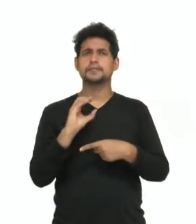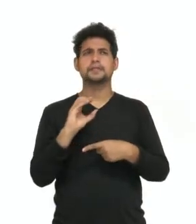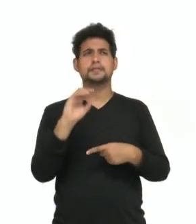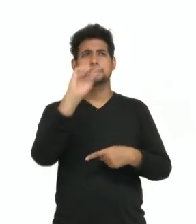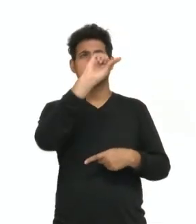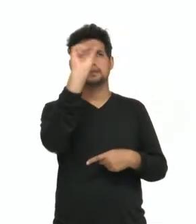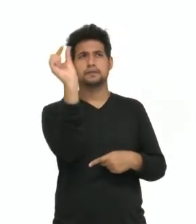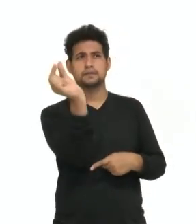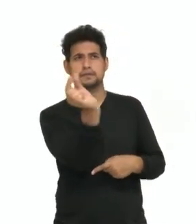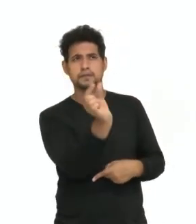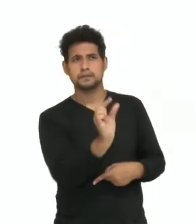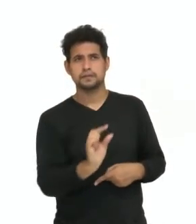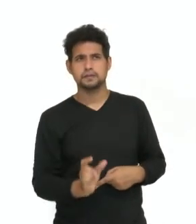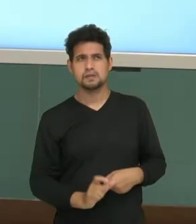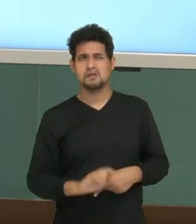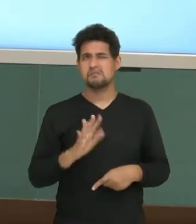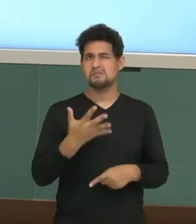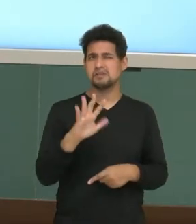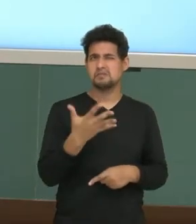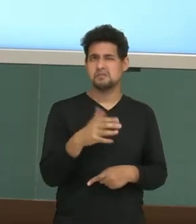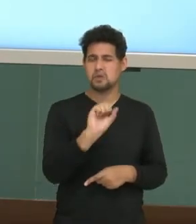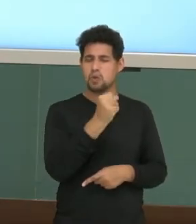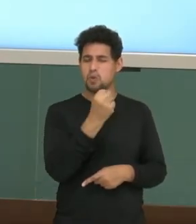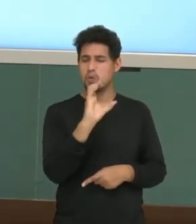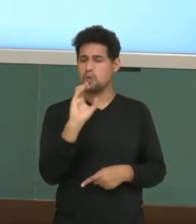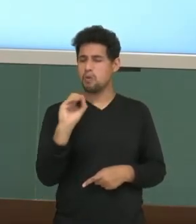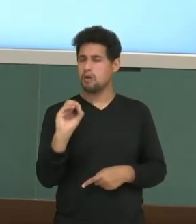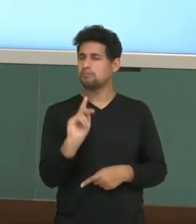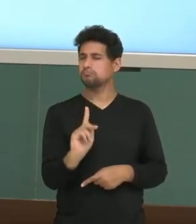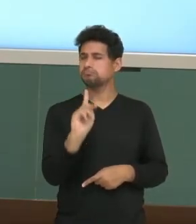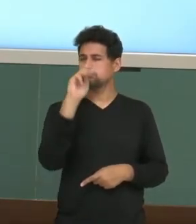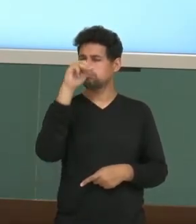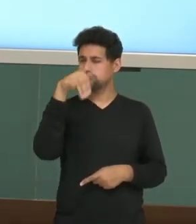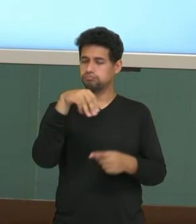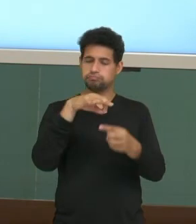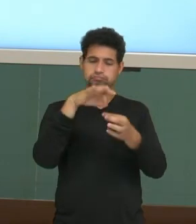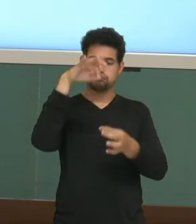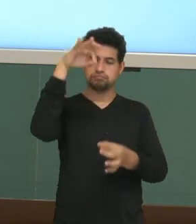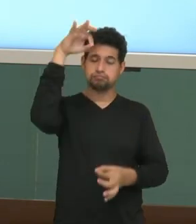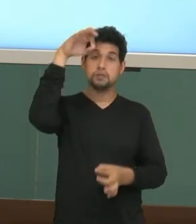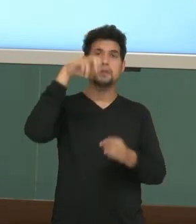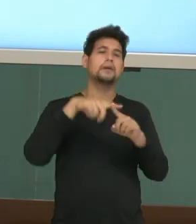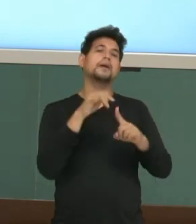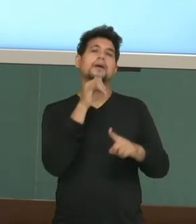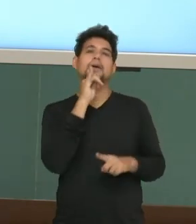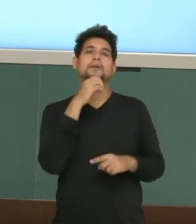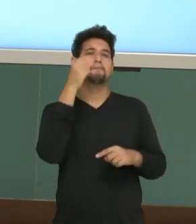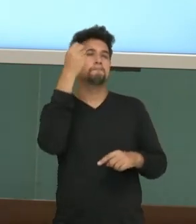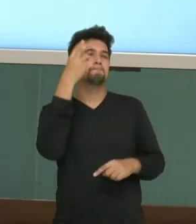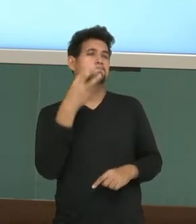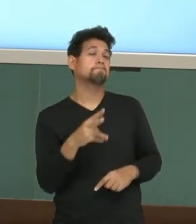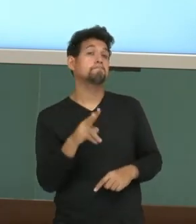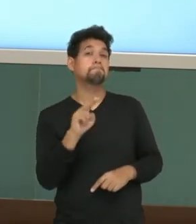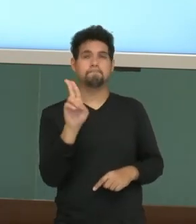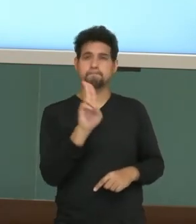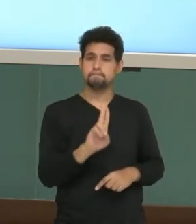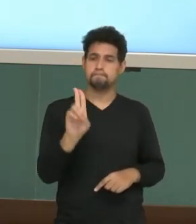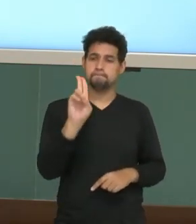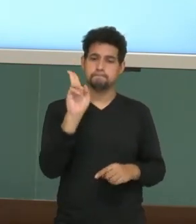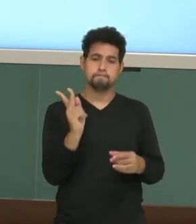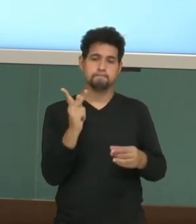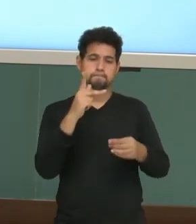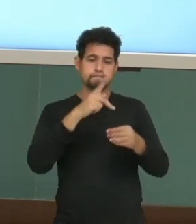de aproximadamente 800 quilômetros em linha reta. E quando a gente fala na utilização do petróleo